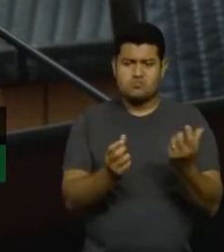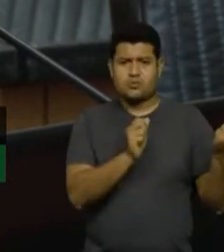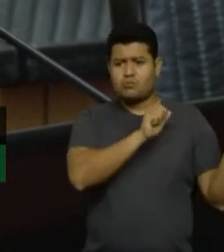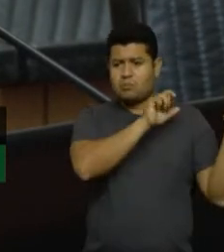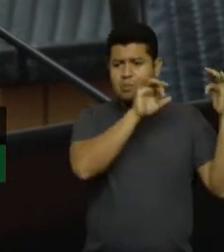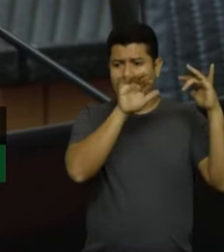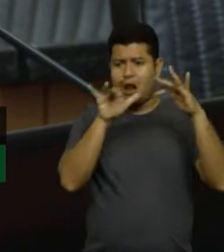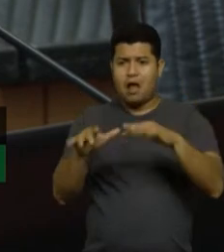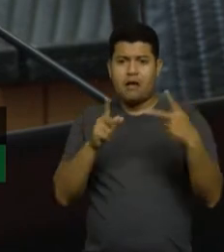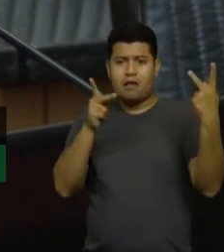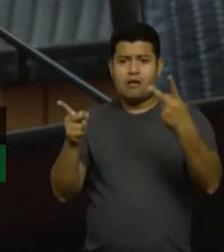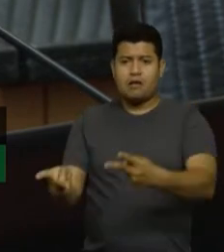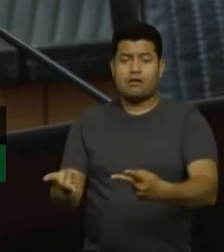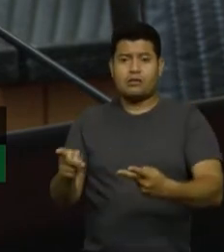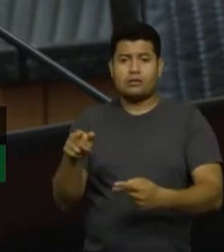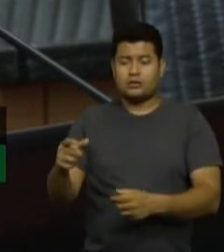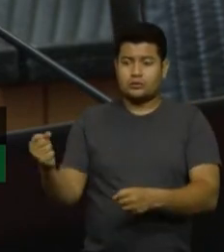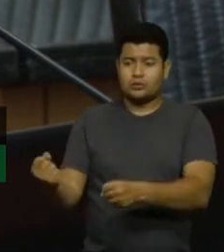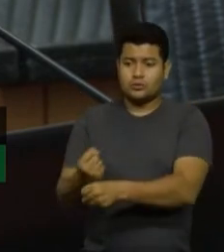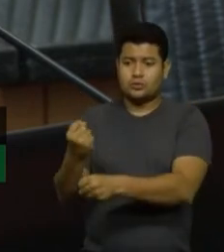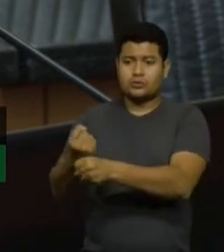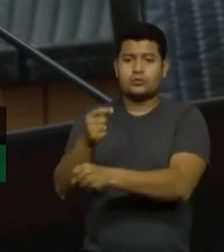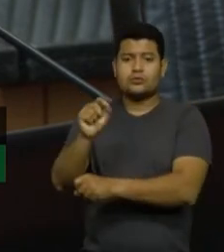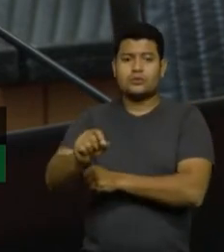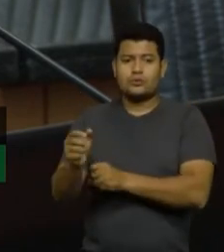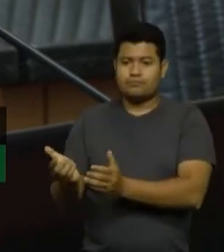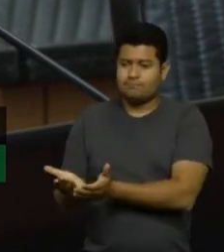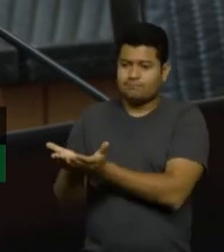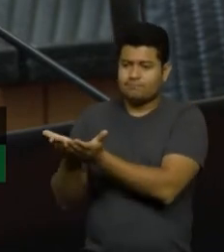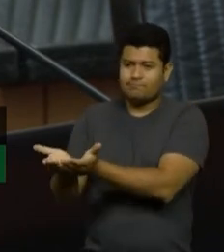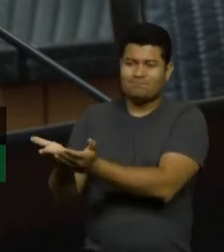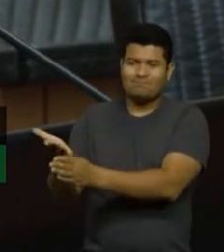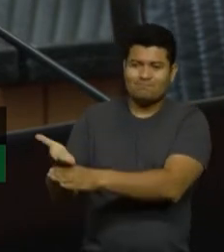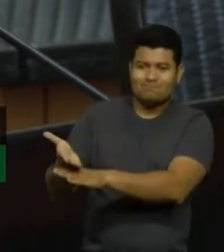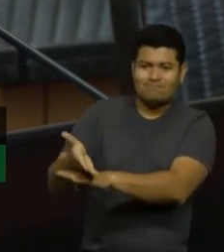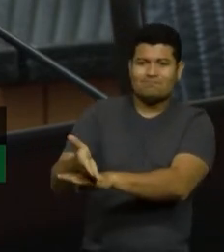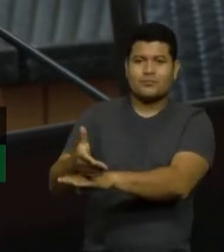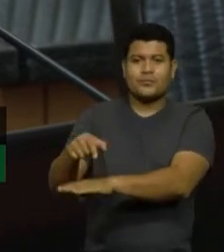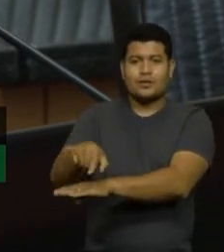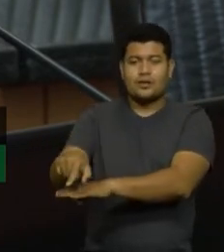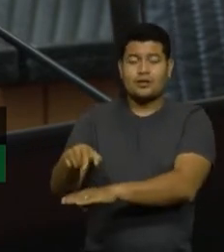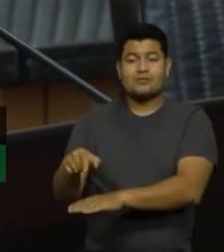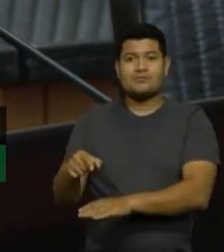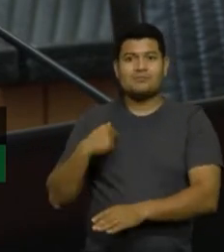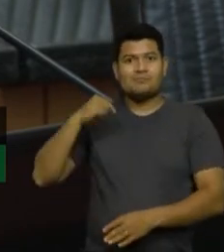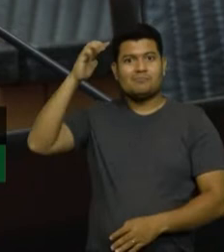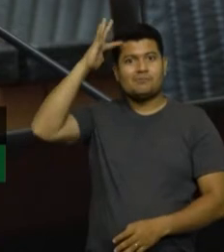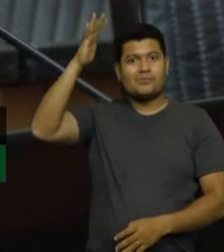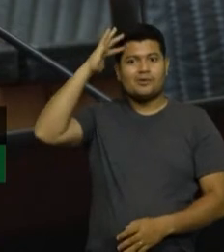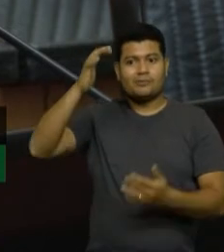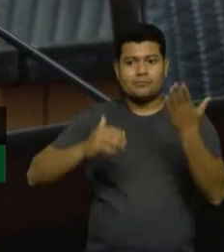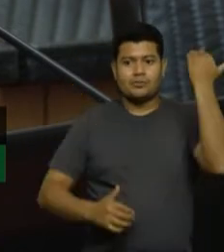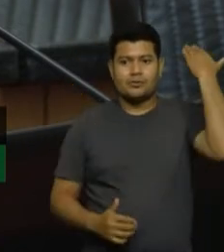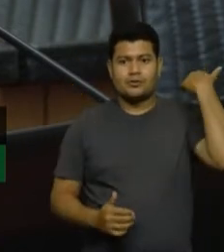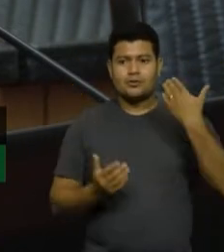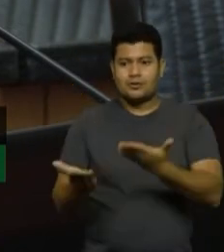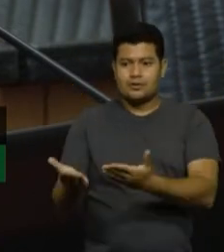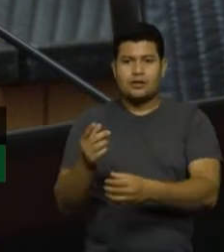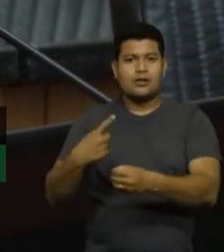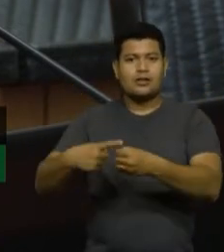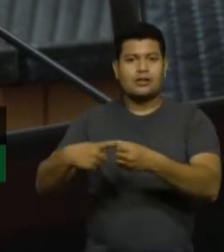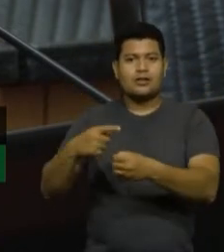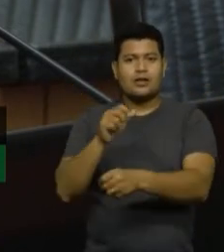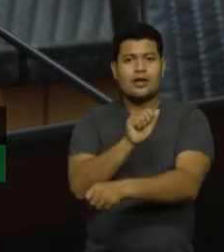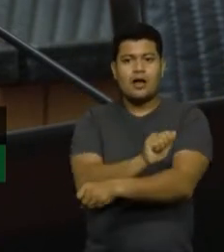lá está sendo construída uma marina, quem diria que Abedão Batista, um pequeno município, estaria